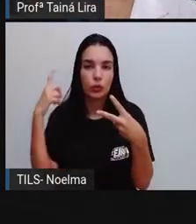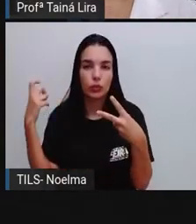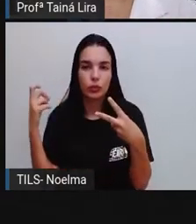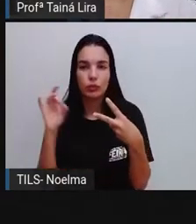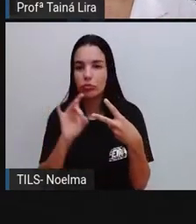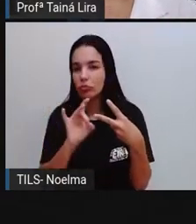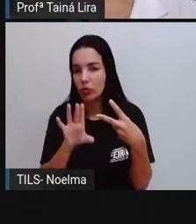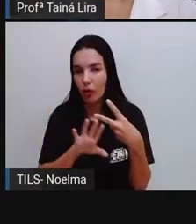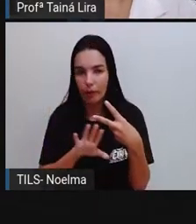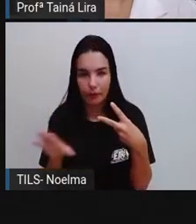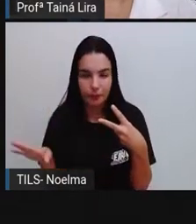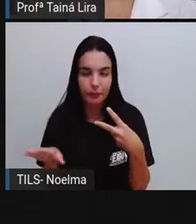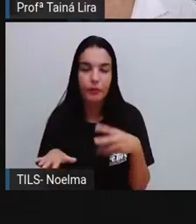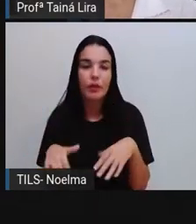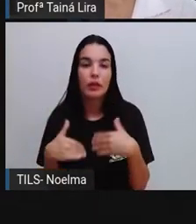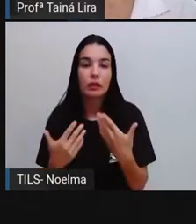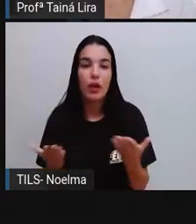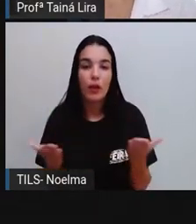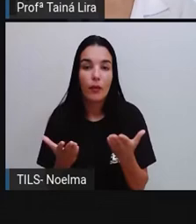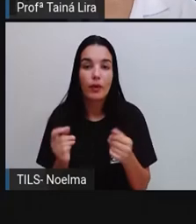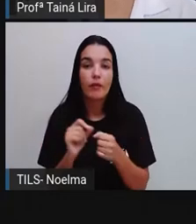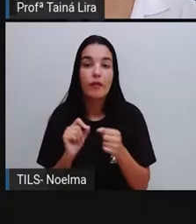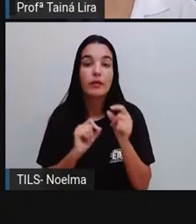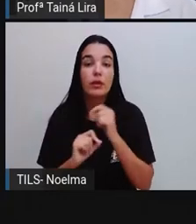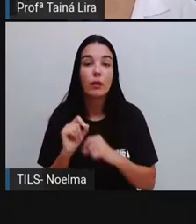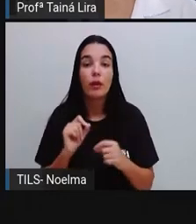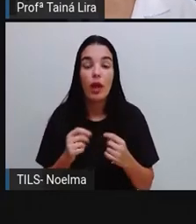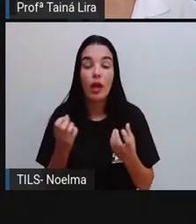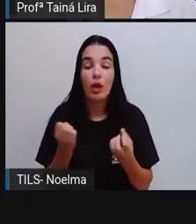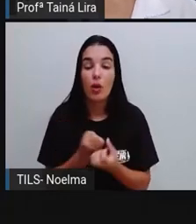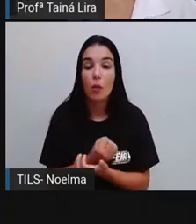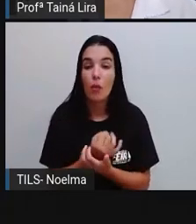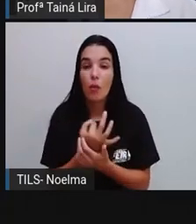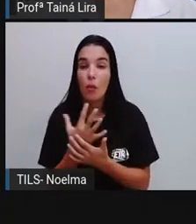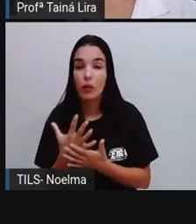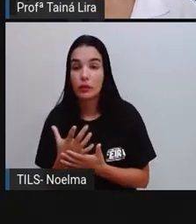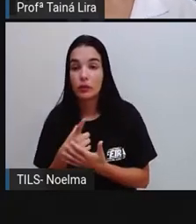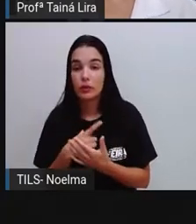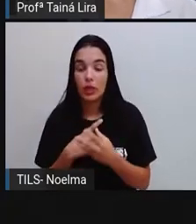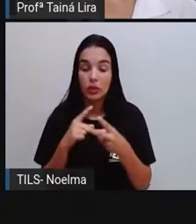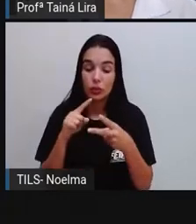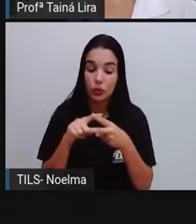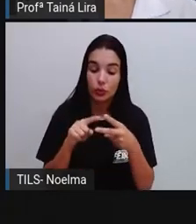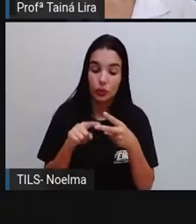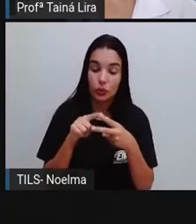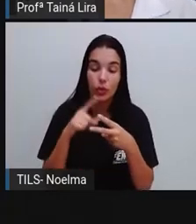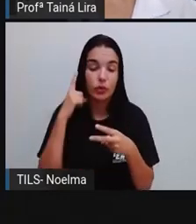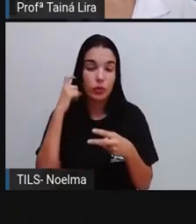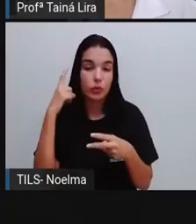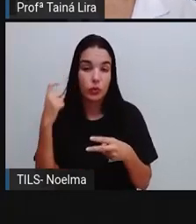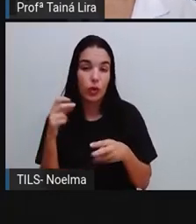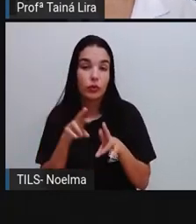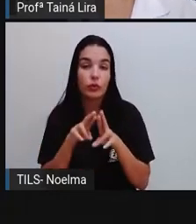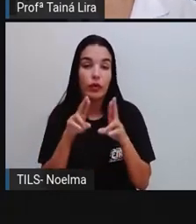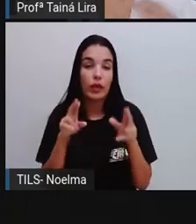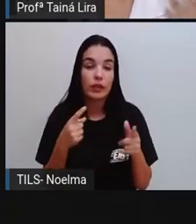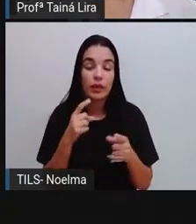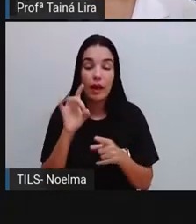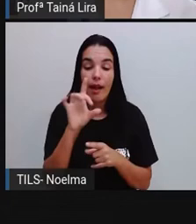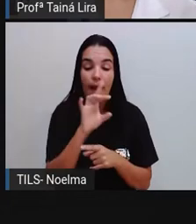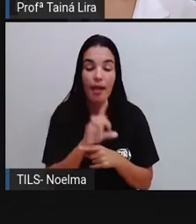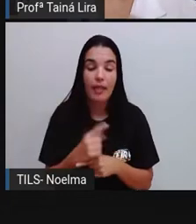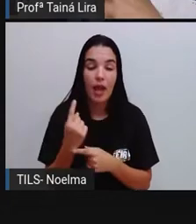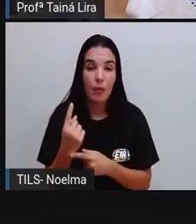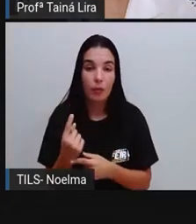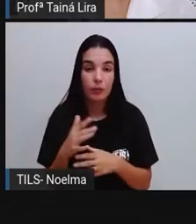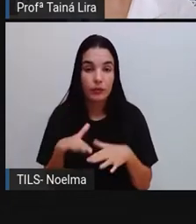tá? Diferentes. Então, olha lá. Agora, os 5 alunos da ProTainá produziram 2 sons diferentes cada um.